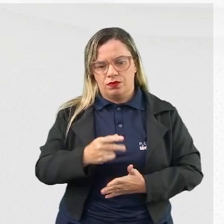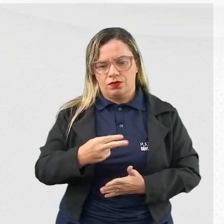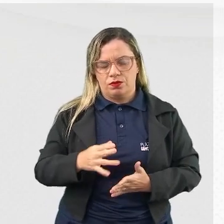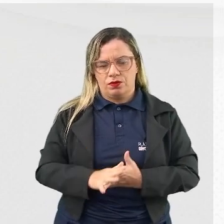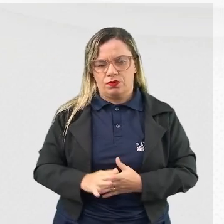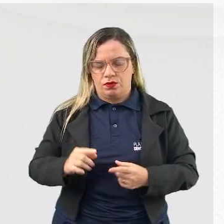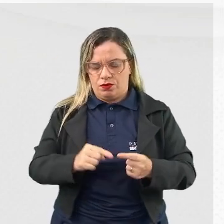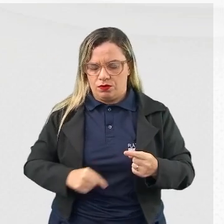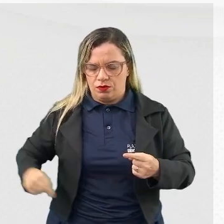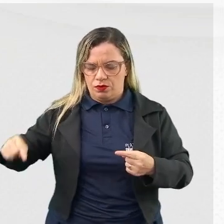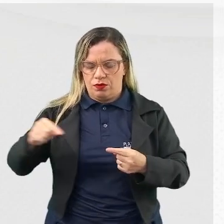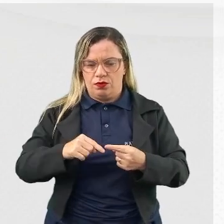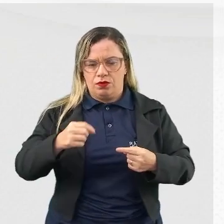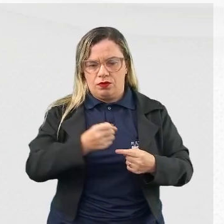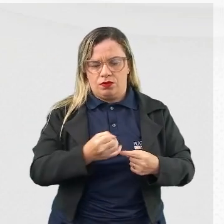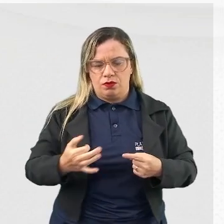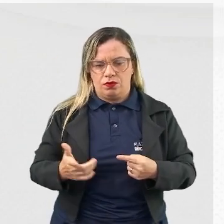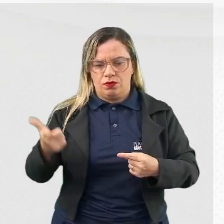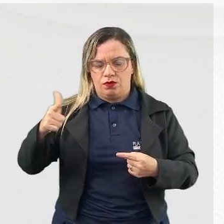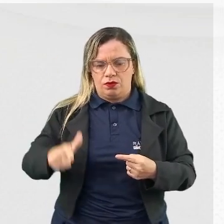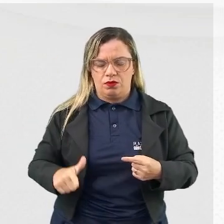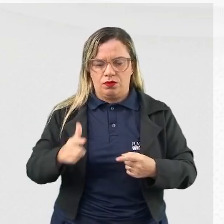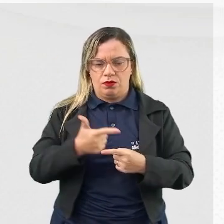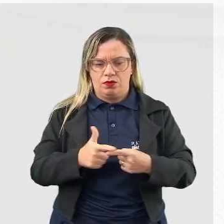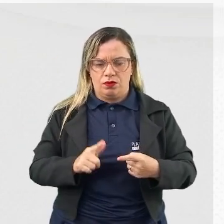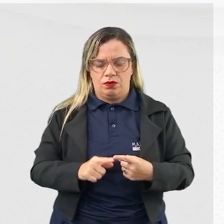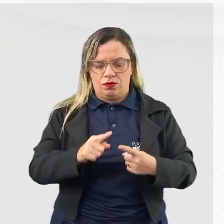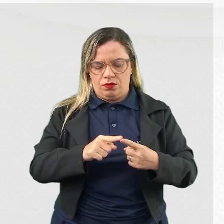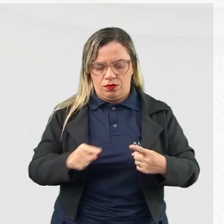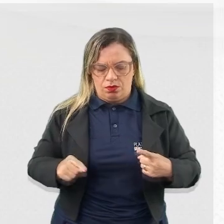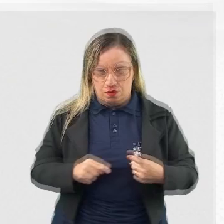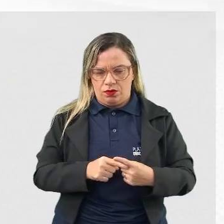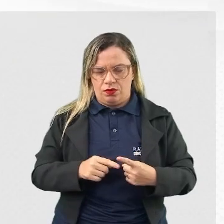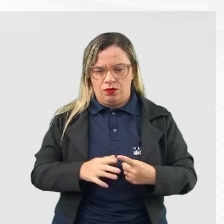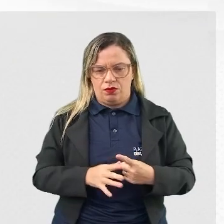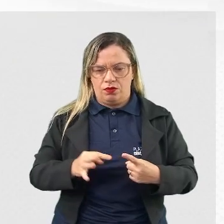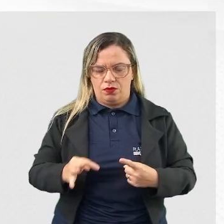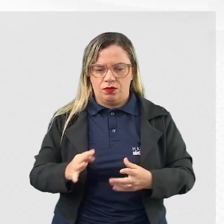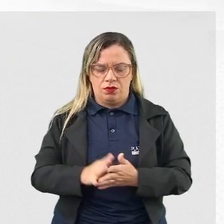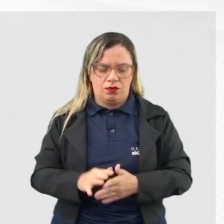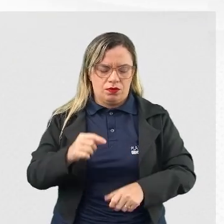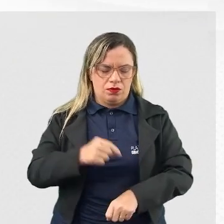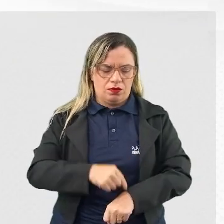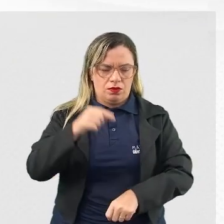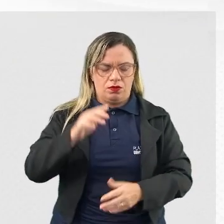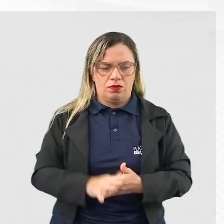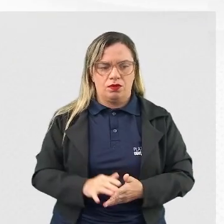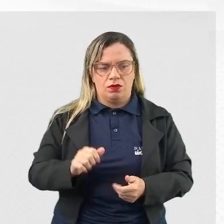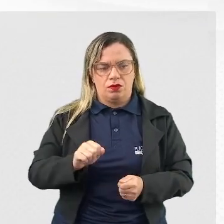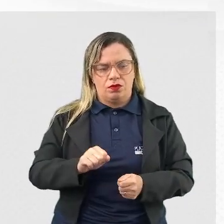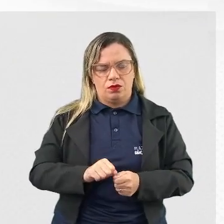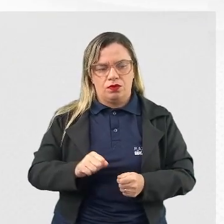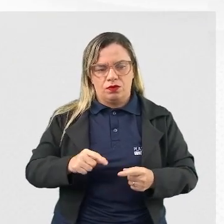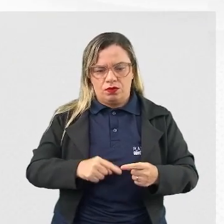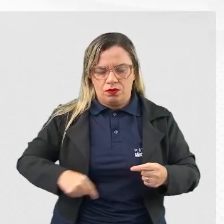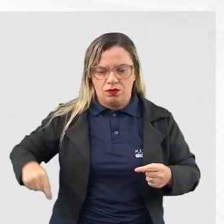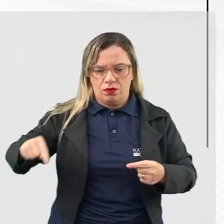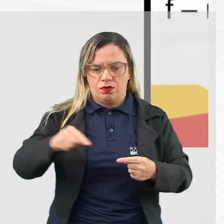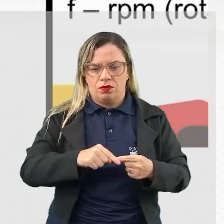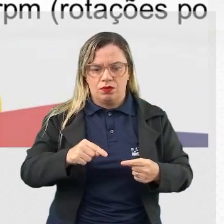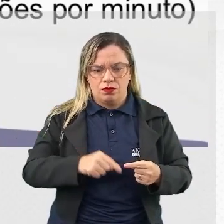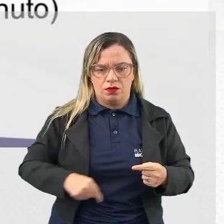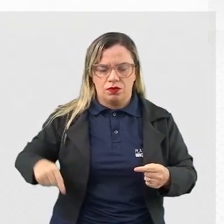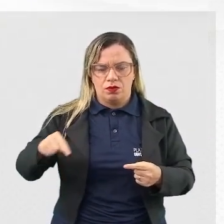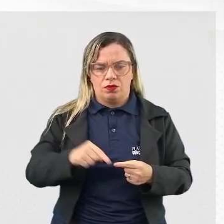de voltas realizadas dividido pelo tempo que gastou para realizar todas essas voltas. Tá? Aí você encontra a